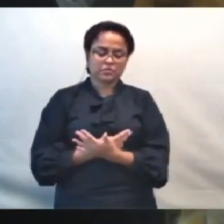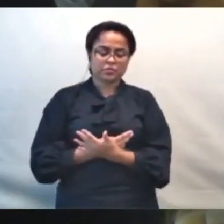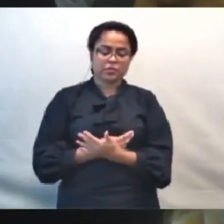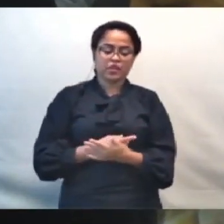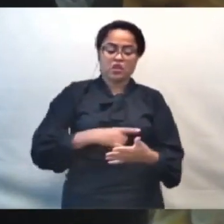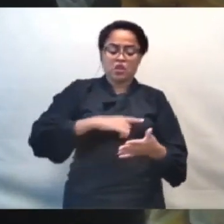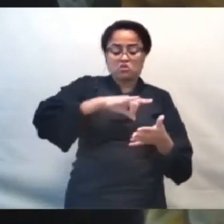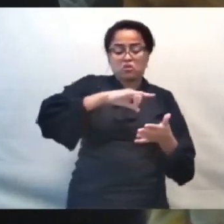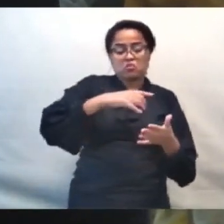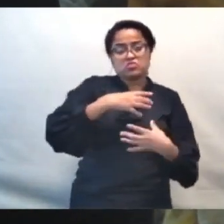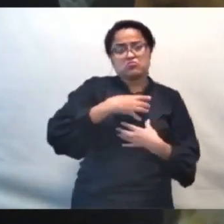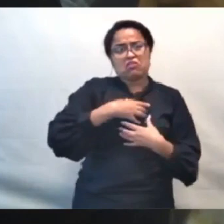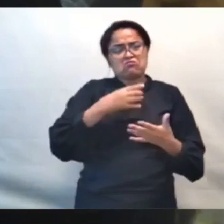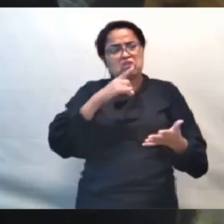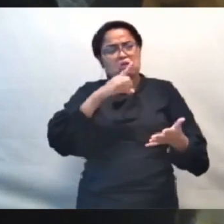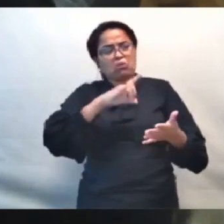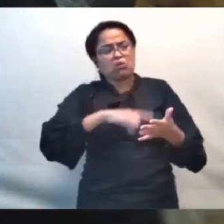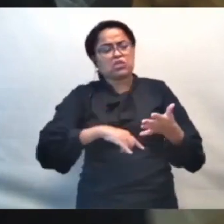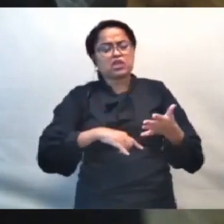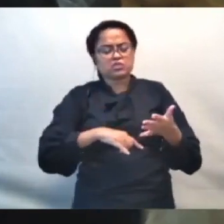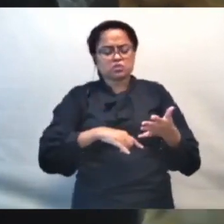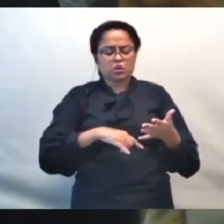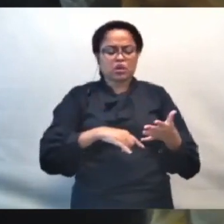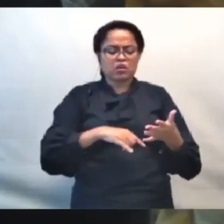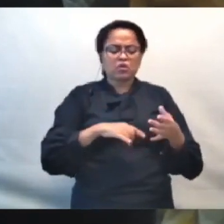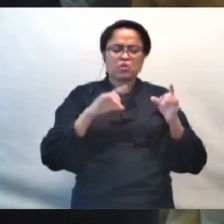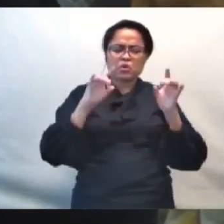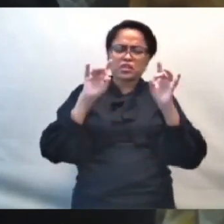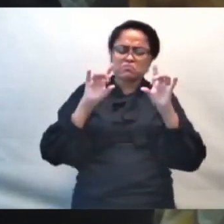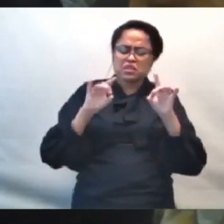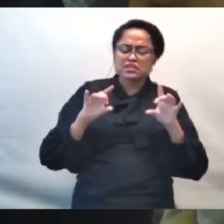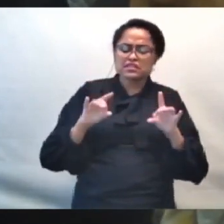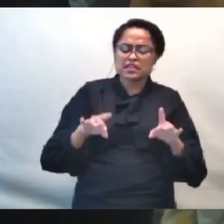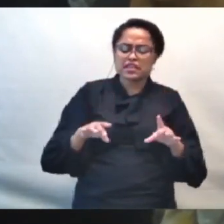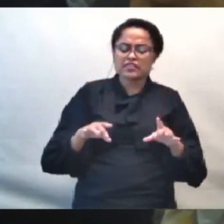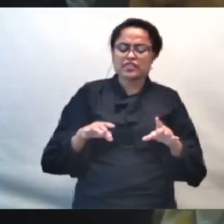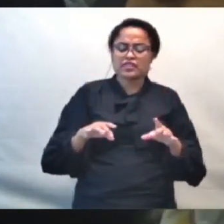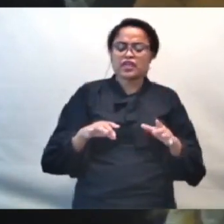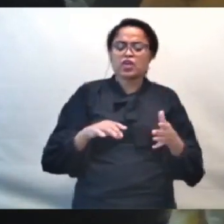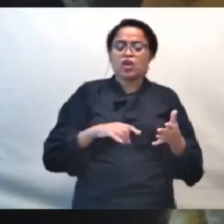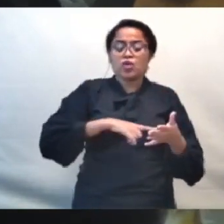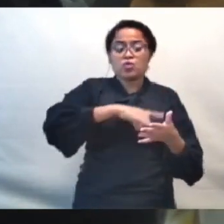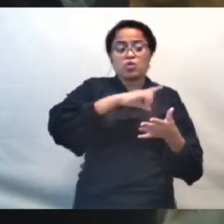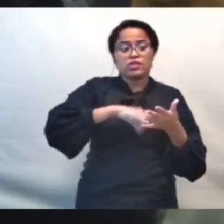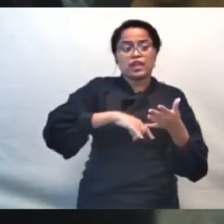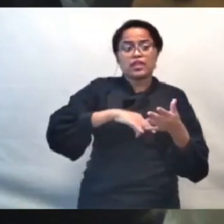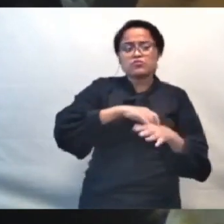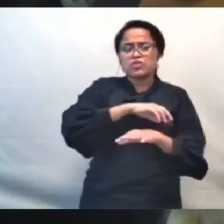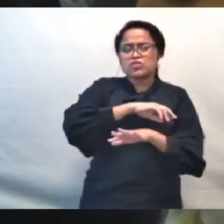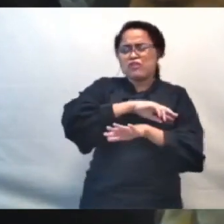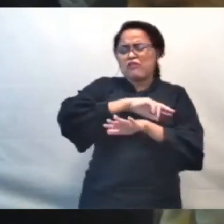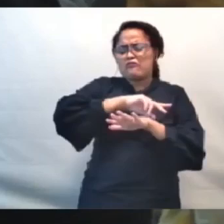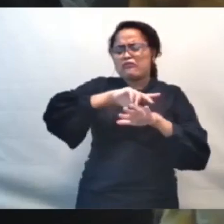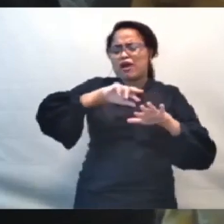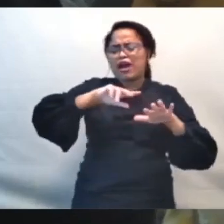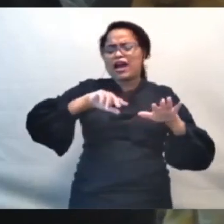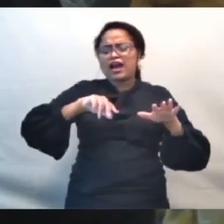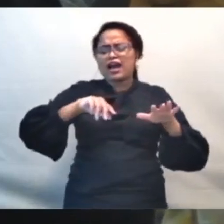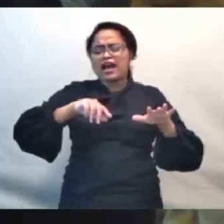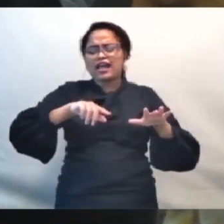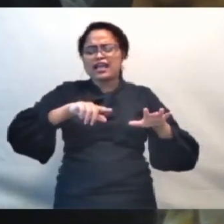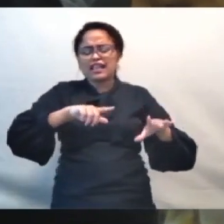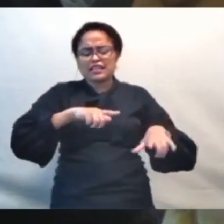redução, que é o nosso contrato de multitarefa, que ele foi recomposto, agora nós estamos com força total,